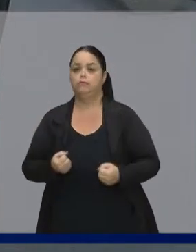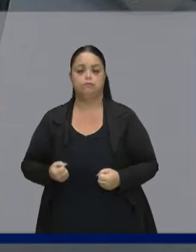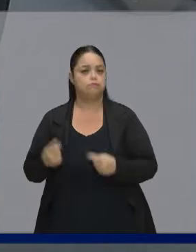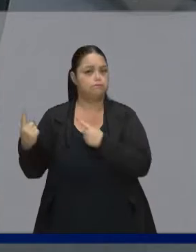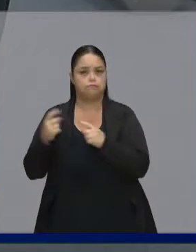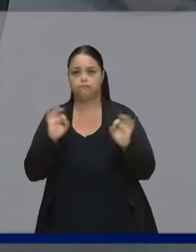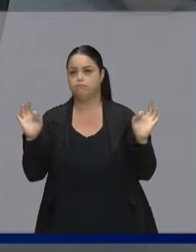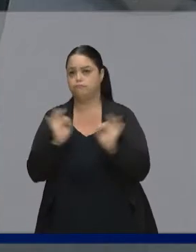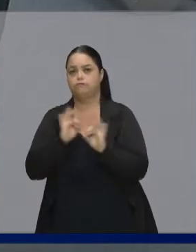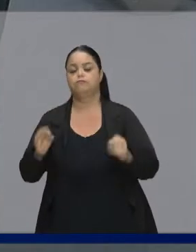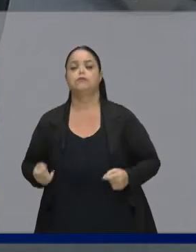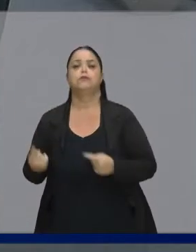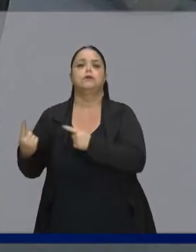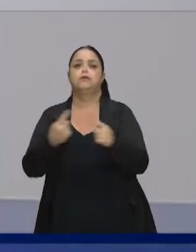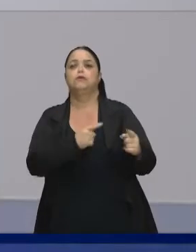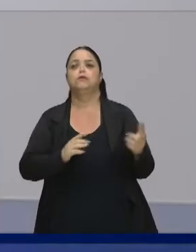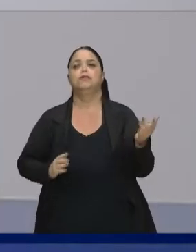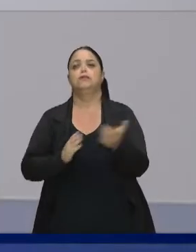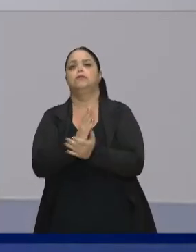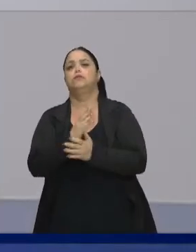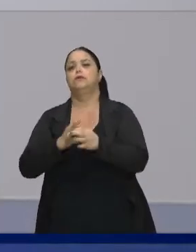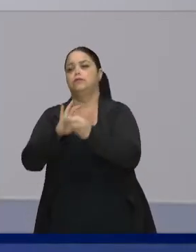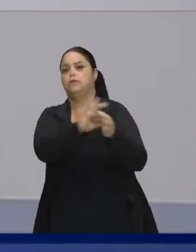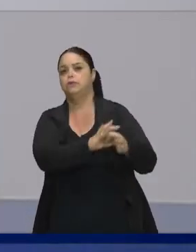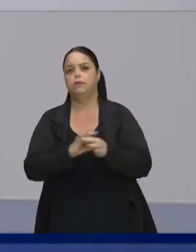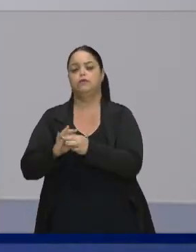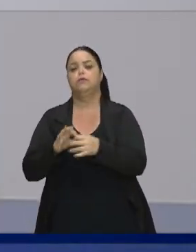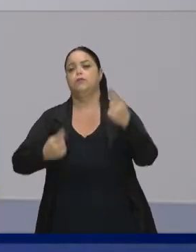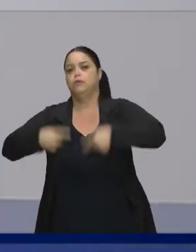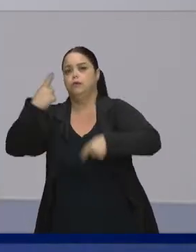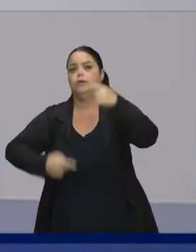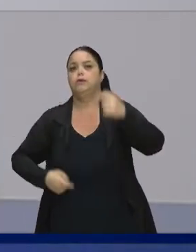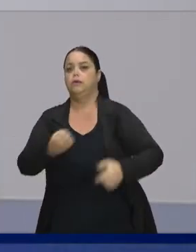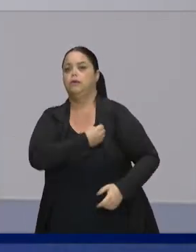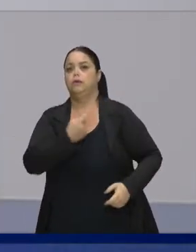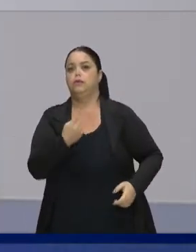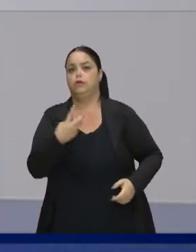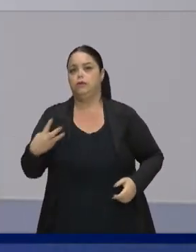Nenhuma manifestação contrária. Processo aprovado por unanimidade. Em discussão, o processo número